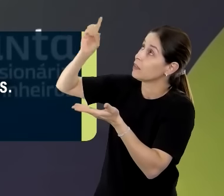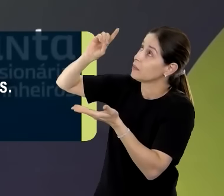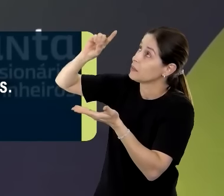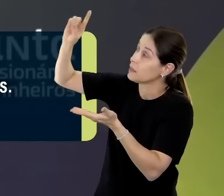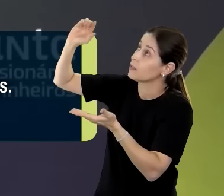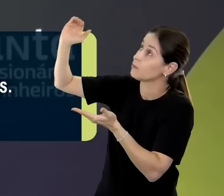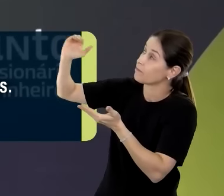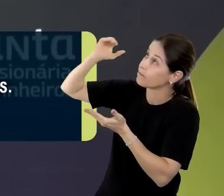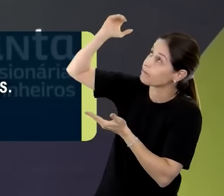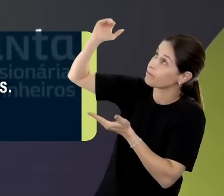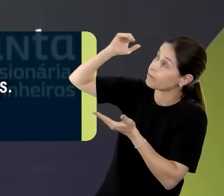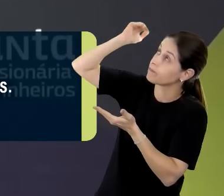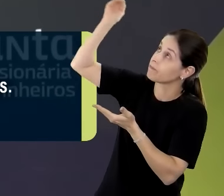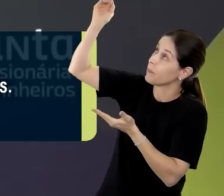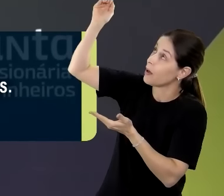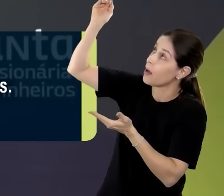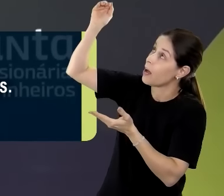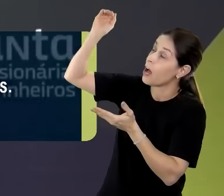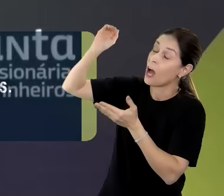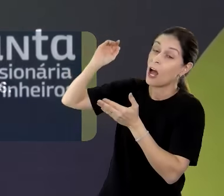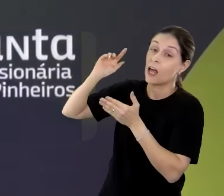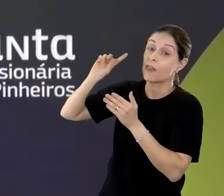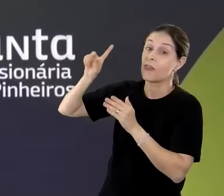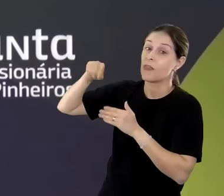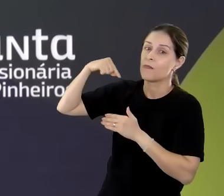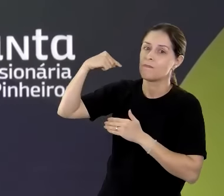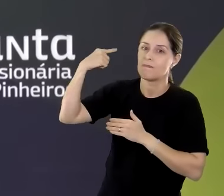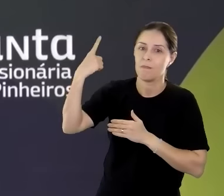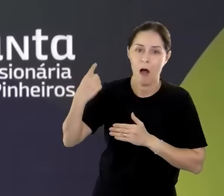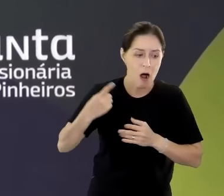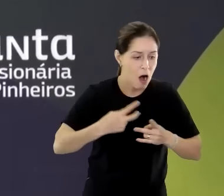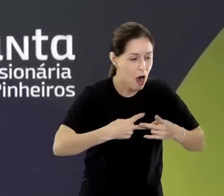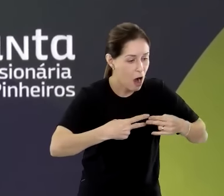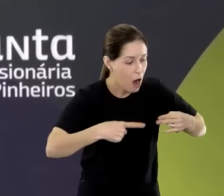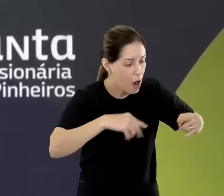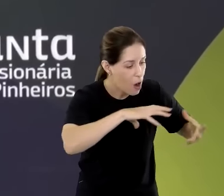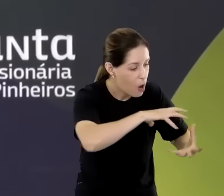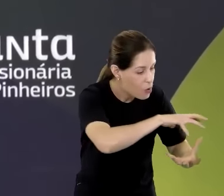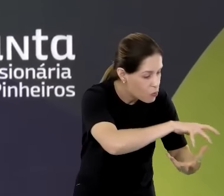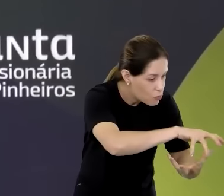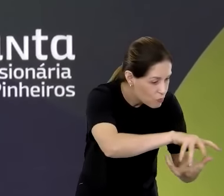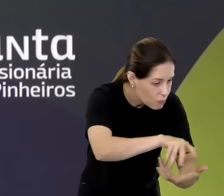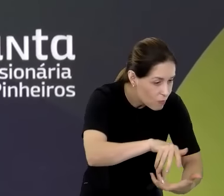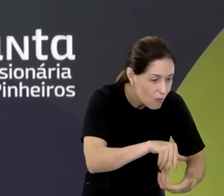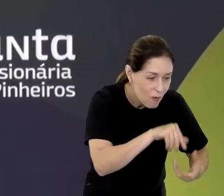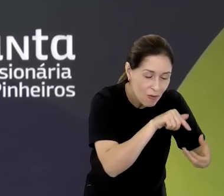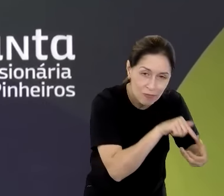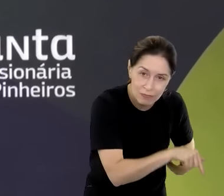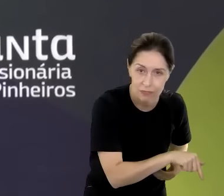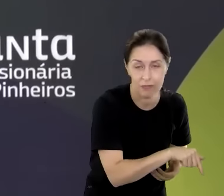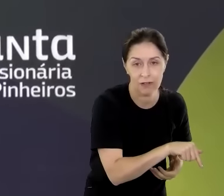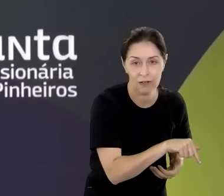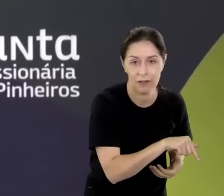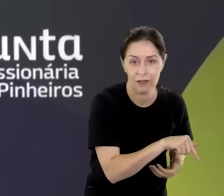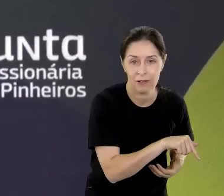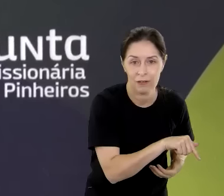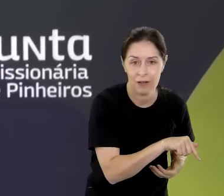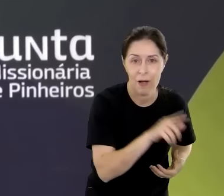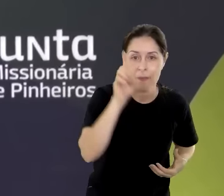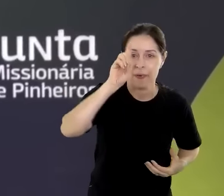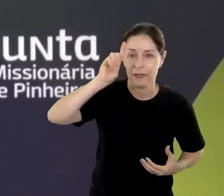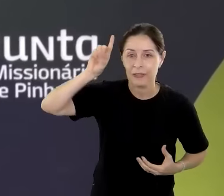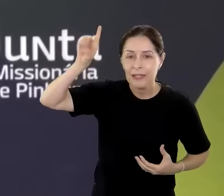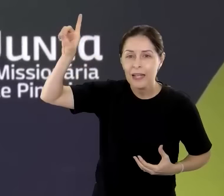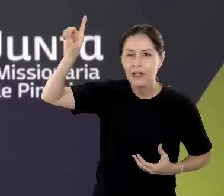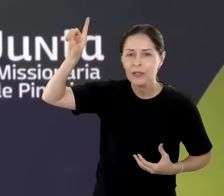vida. Se você buscar em primeiro lugar o reino, Deus vai suprir suas necessidades. Sabe por quê?